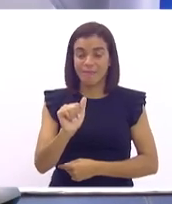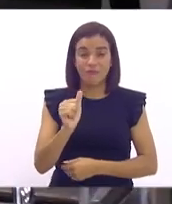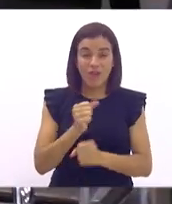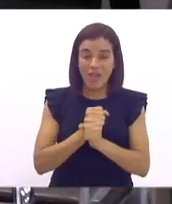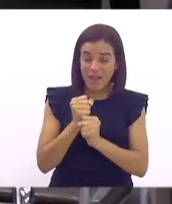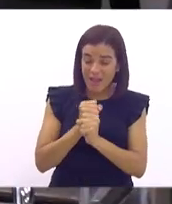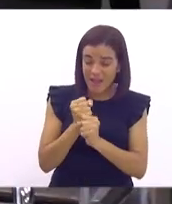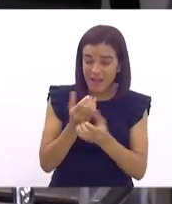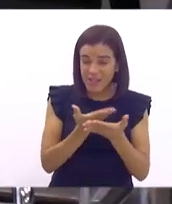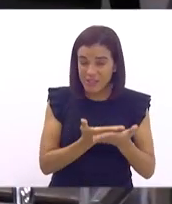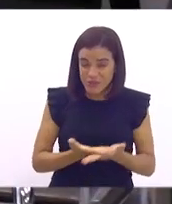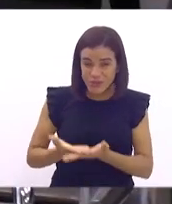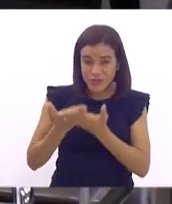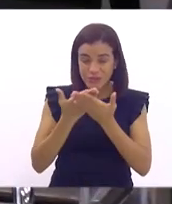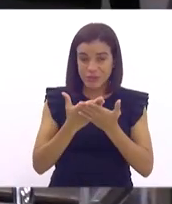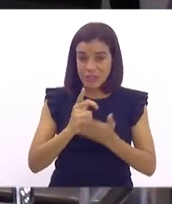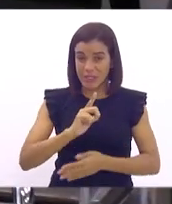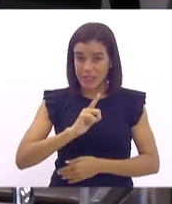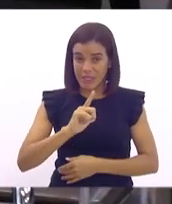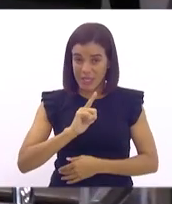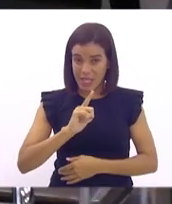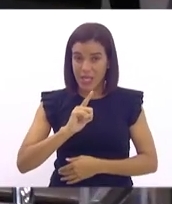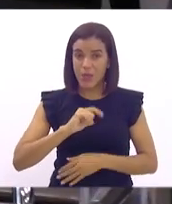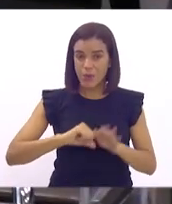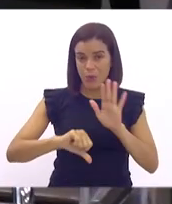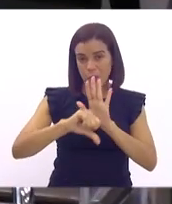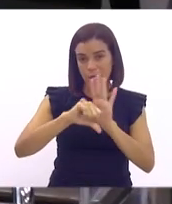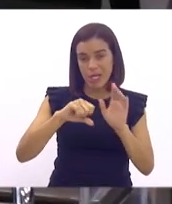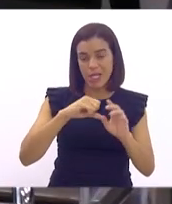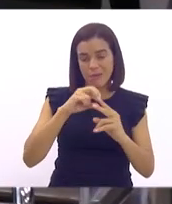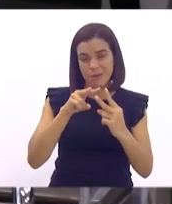estudo. Então, ter no crime cibernético também, né,